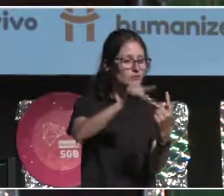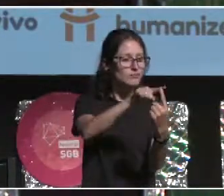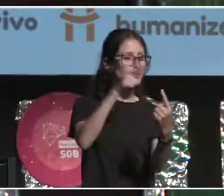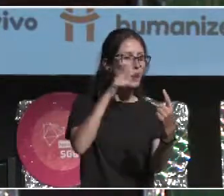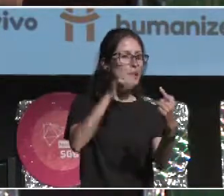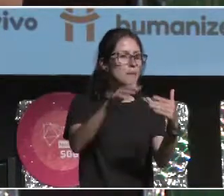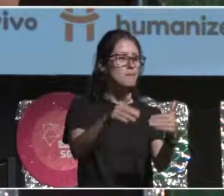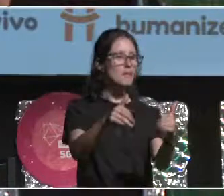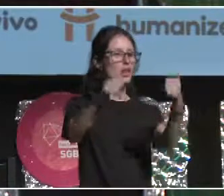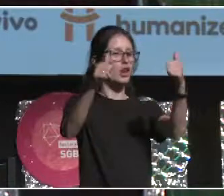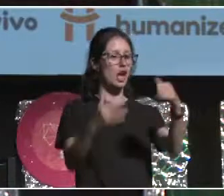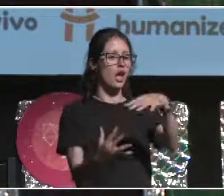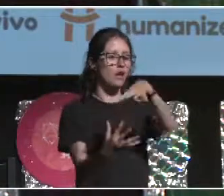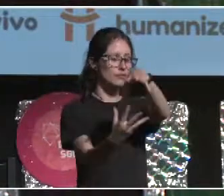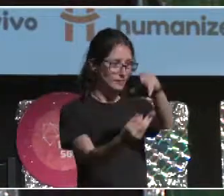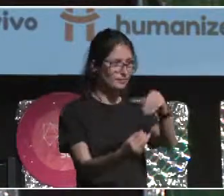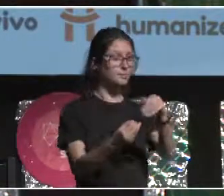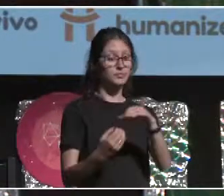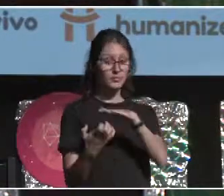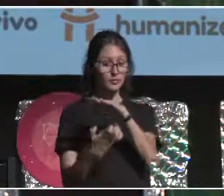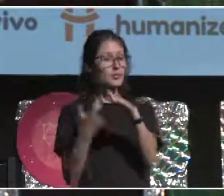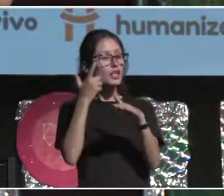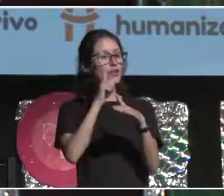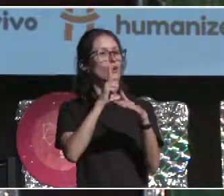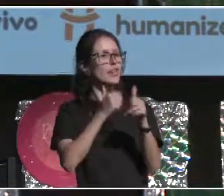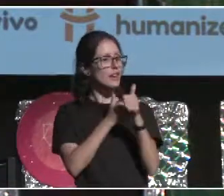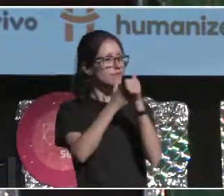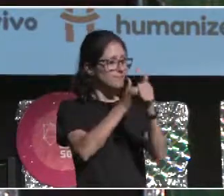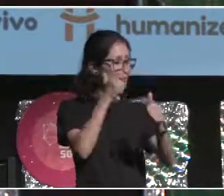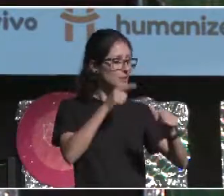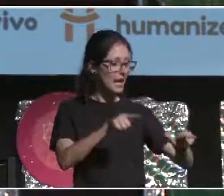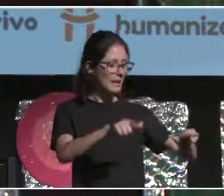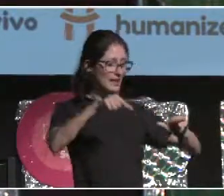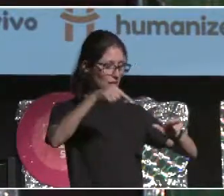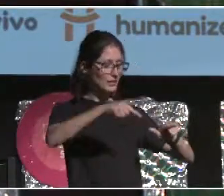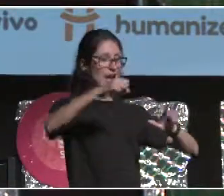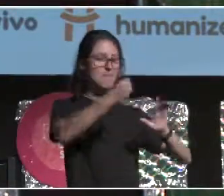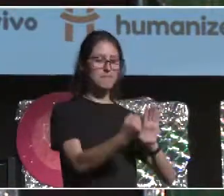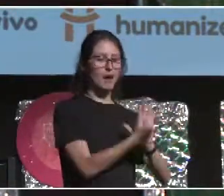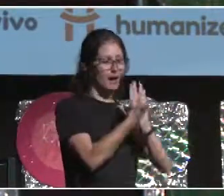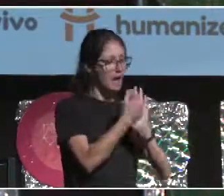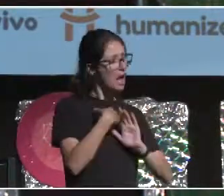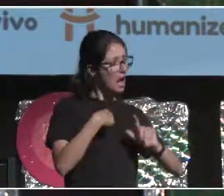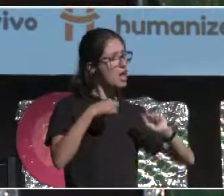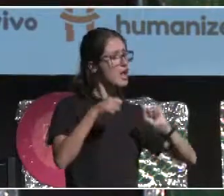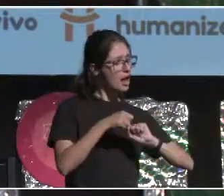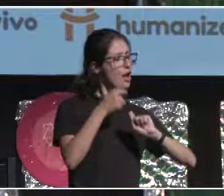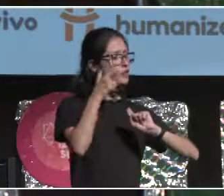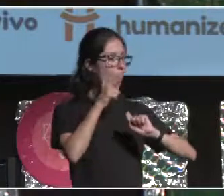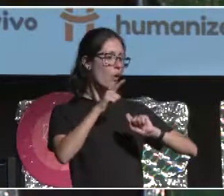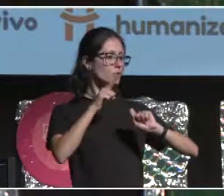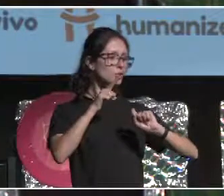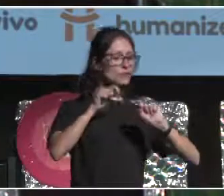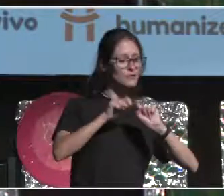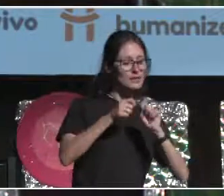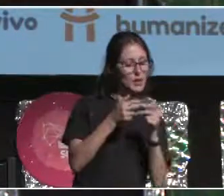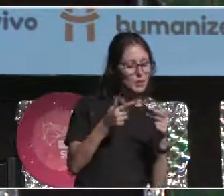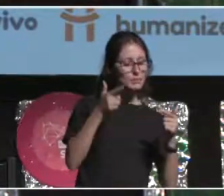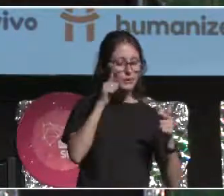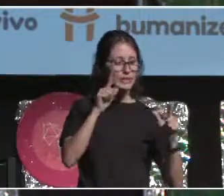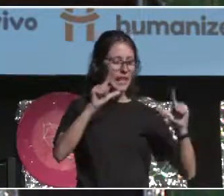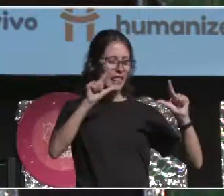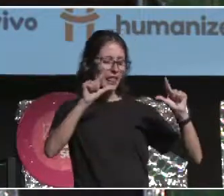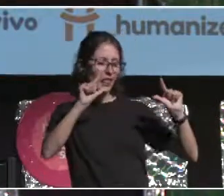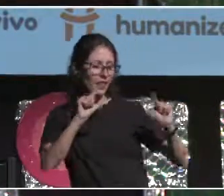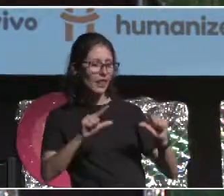se aproximar dessa lógica, elas intuitivamente falam: eu estou fazendo alguma coisa para reduzir desigualdade. Mas, na prática,